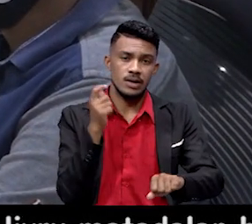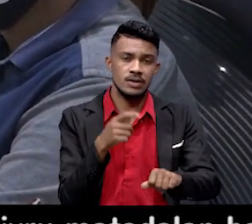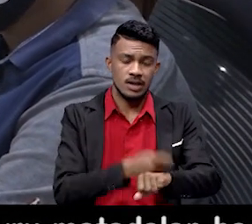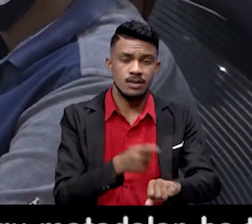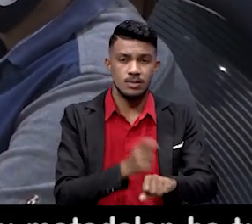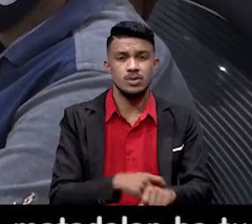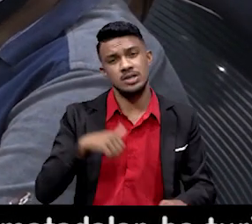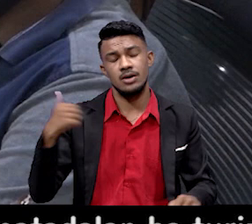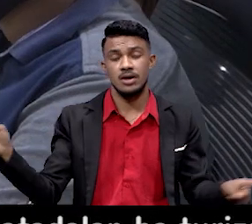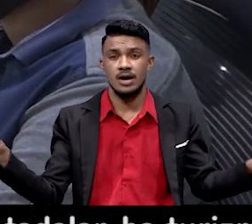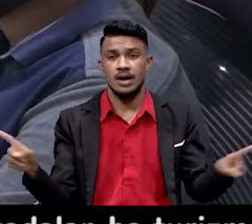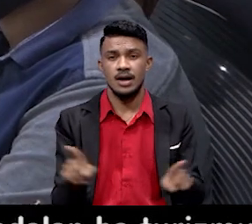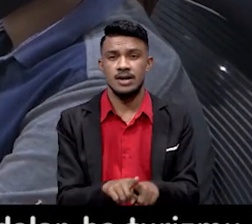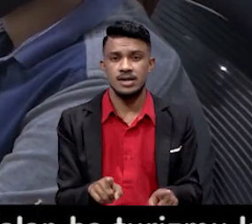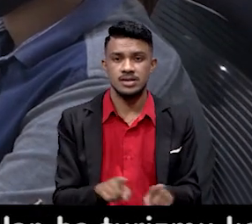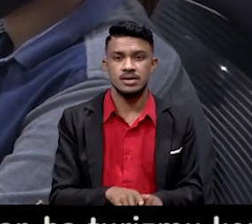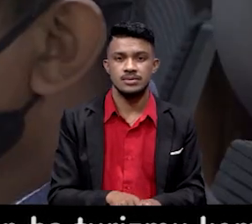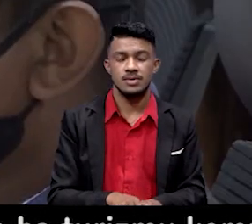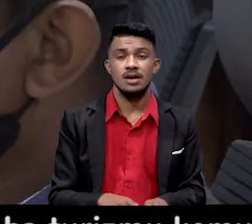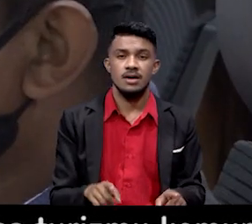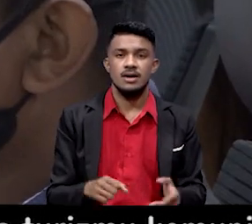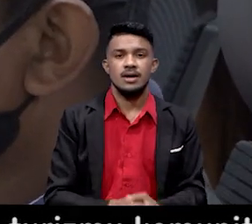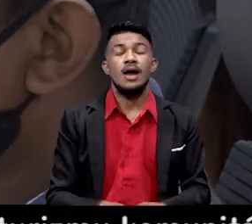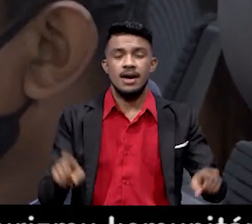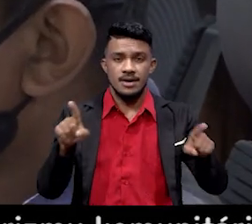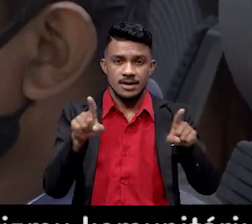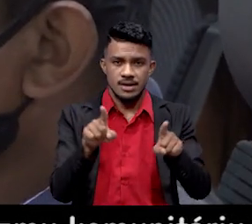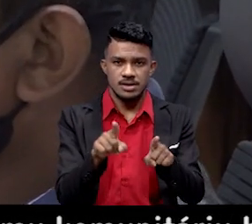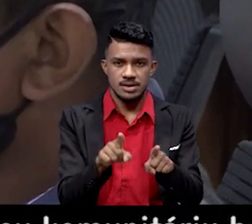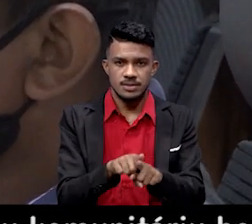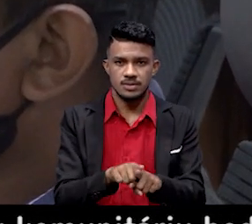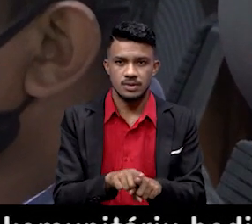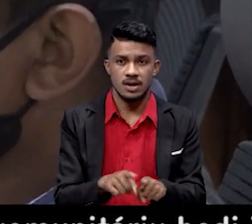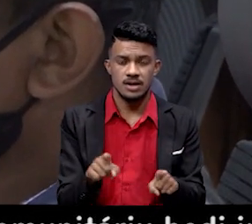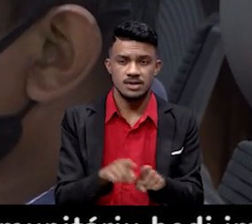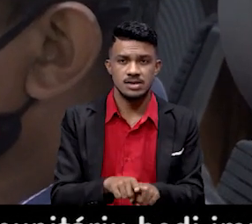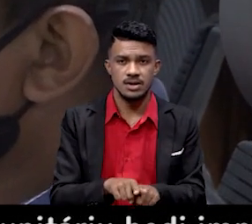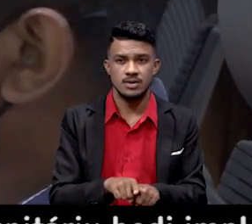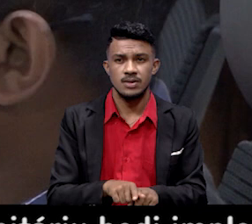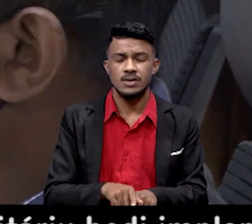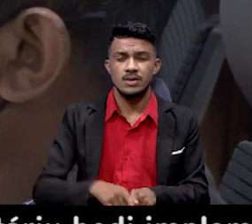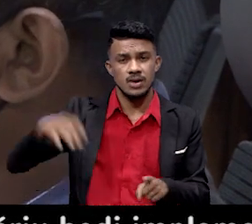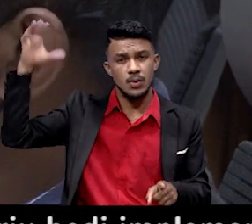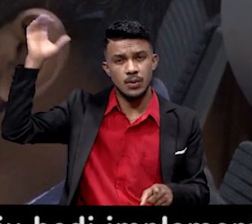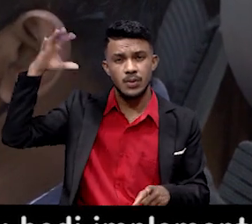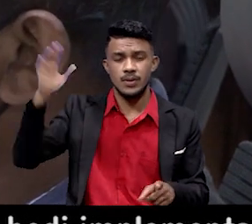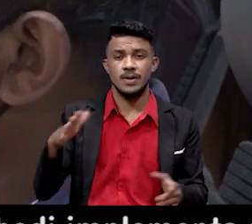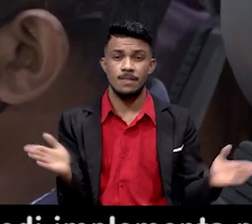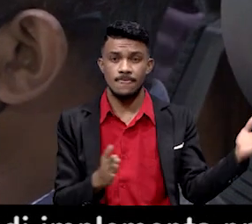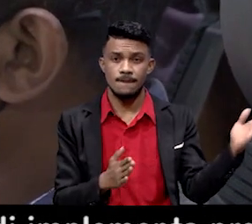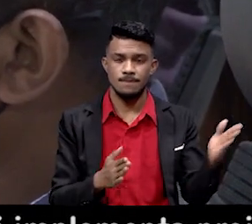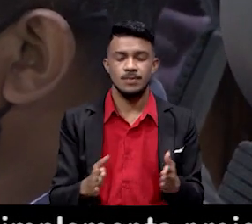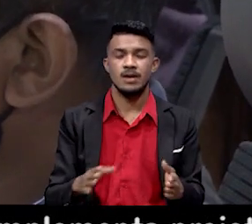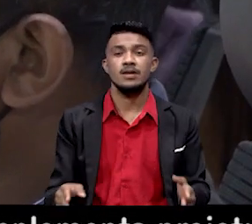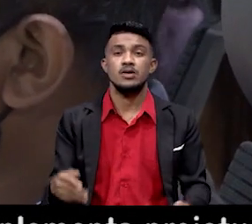siklone hanesan osilasaun maden julen hanesan ocean indik dipolu kuan ida ne